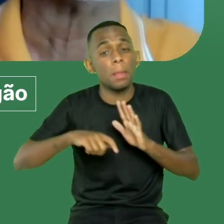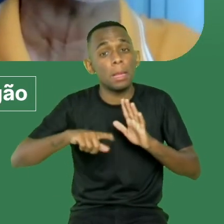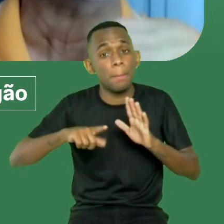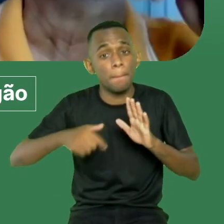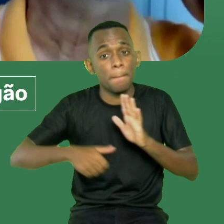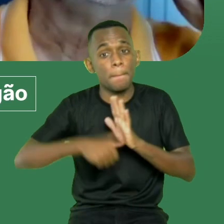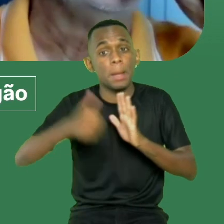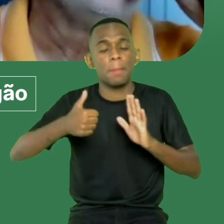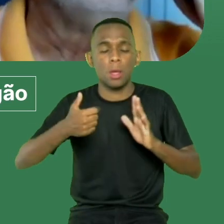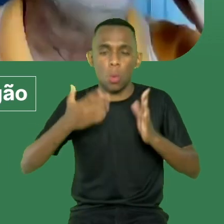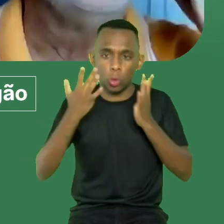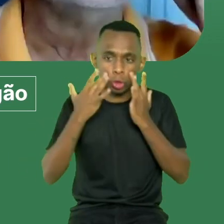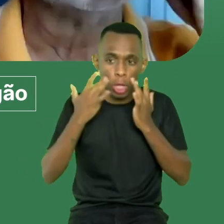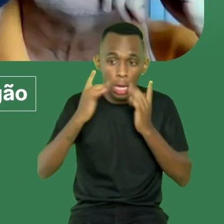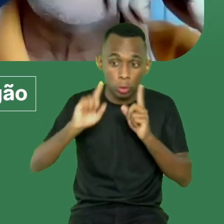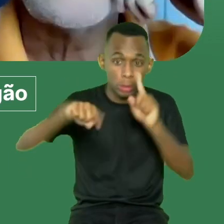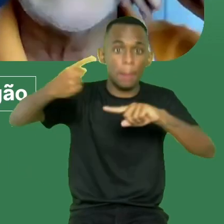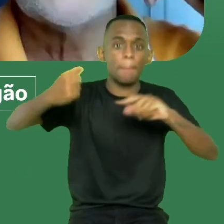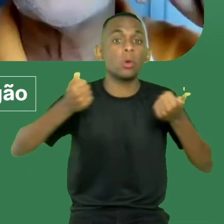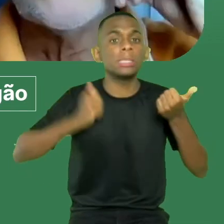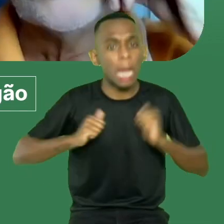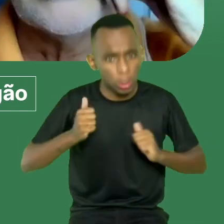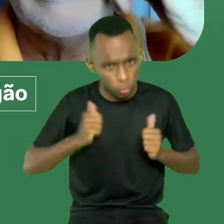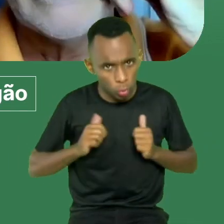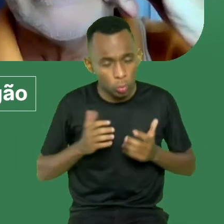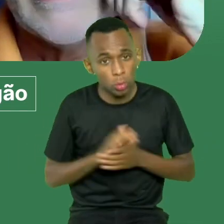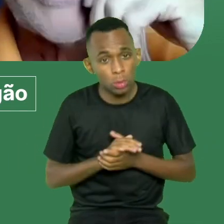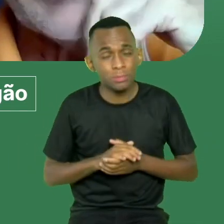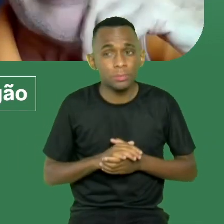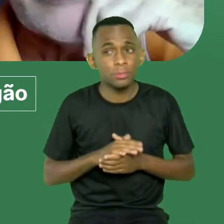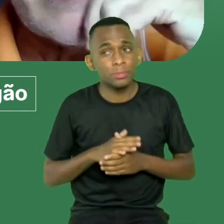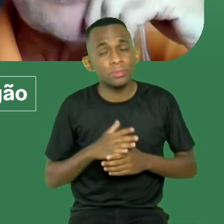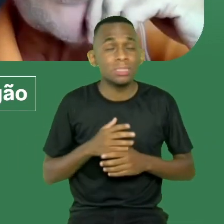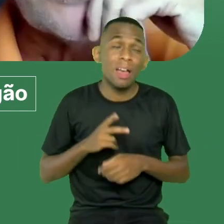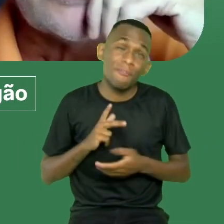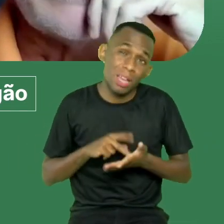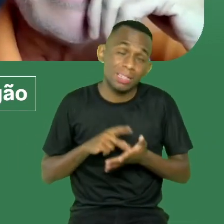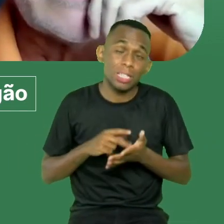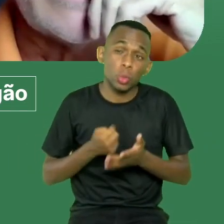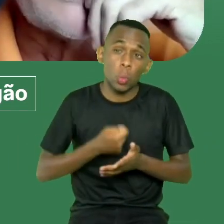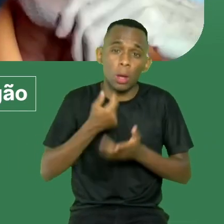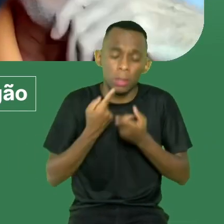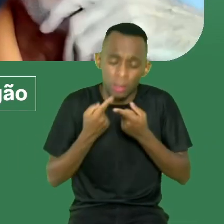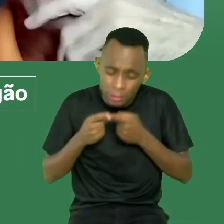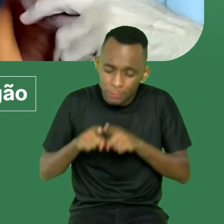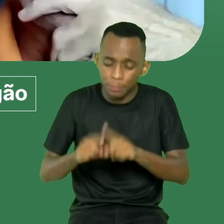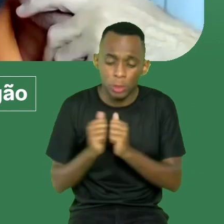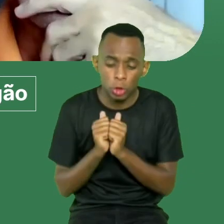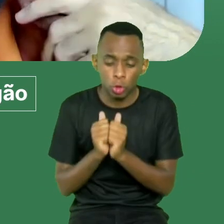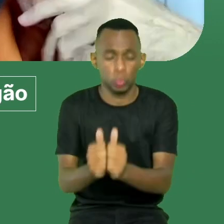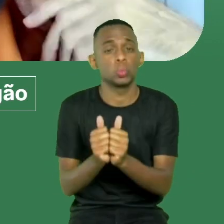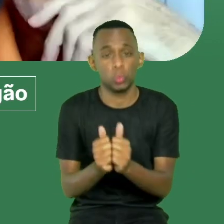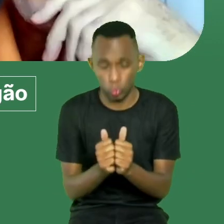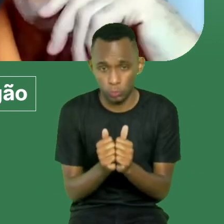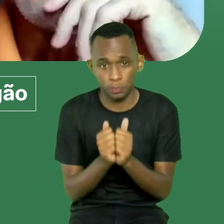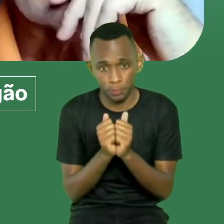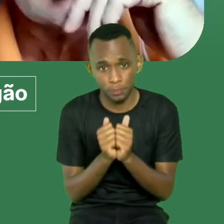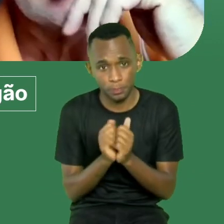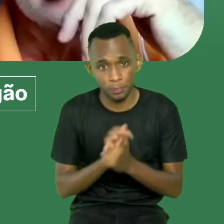peças de veio teatro. quase junto, na verdade, veio quase junto, na verdade.